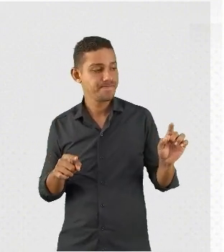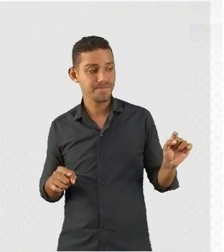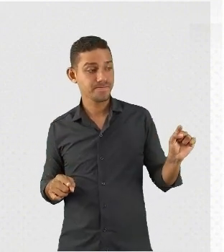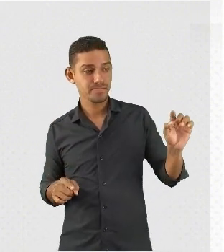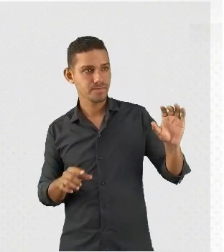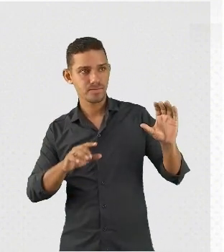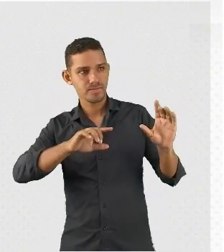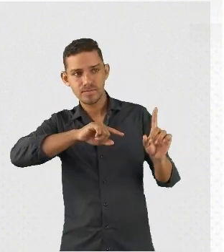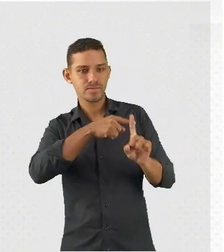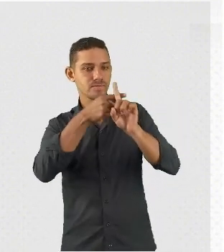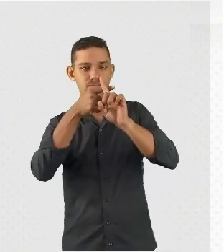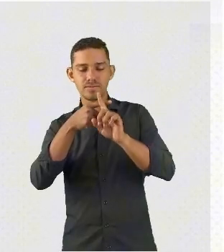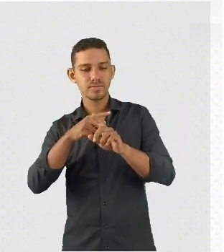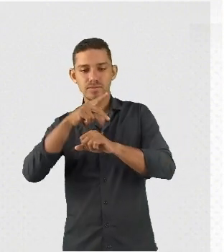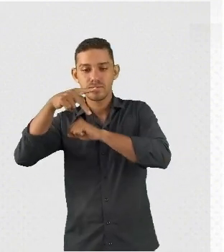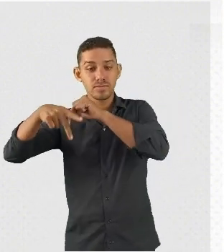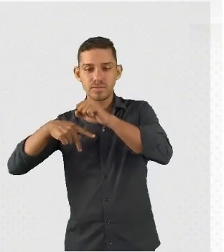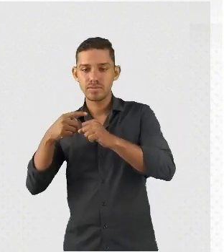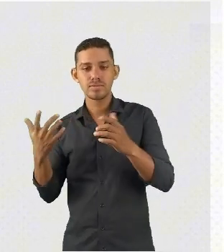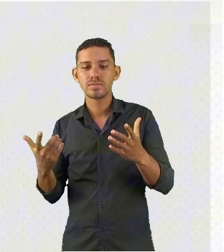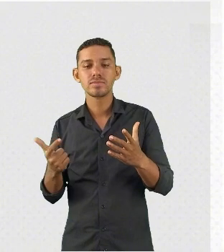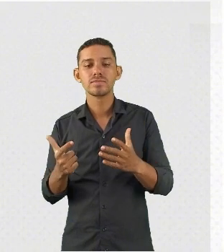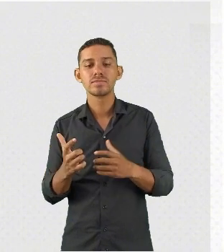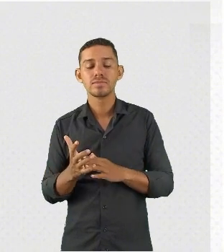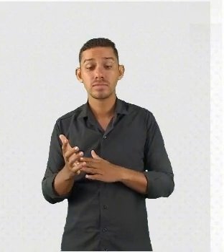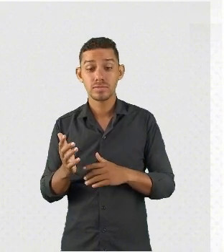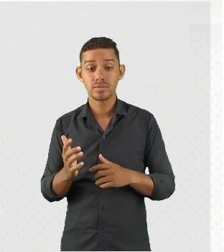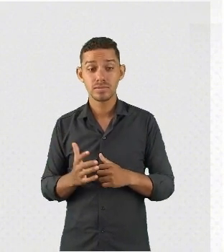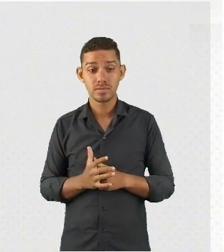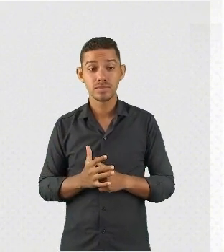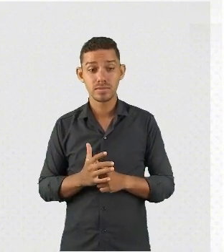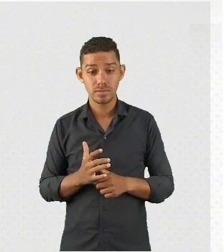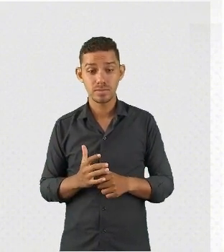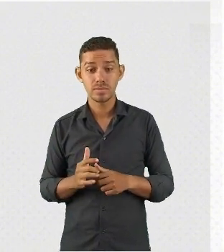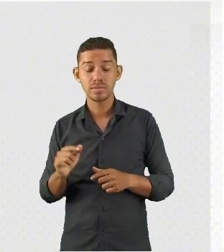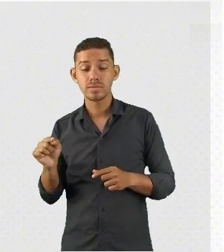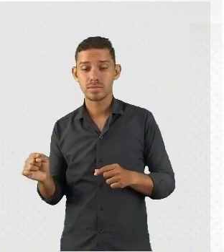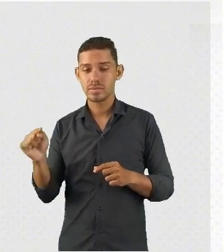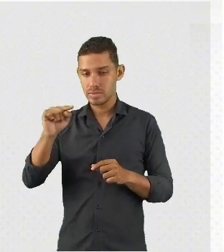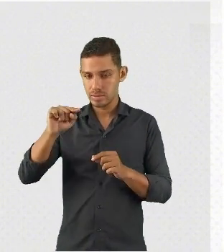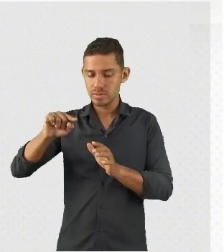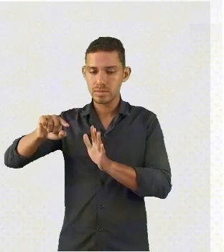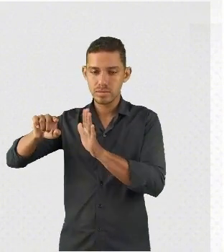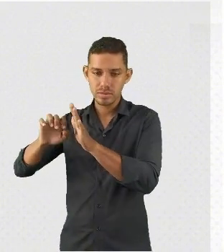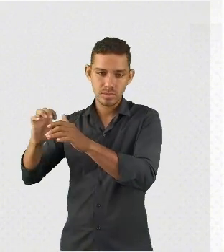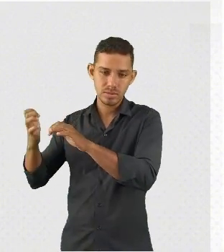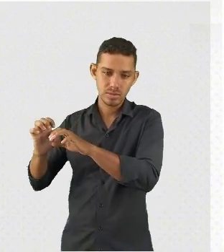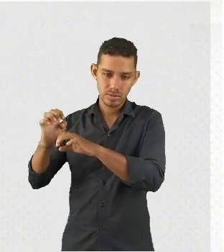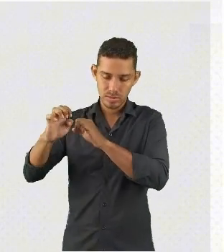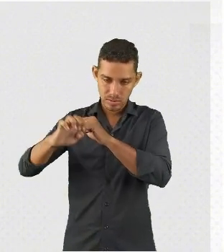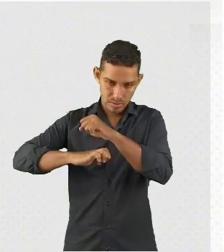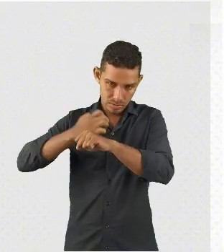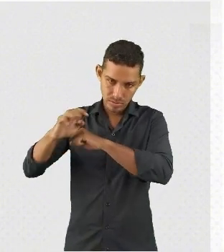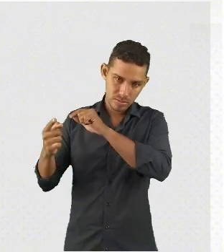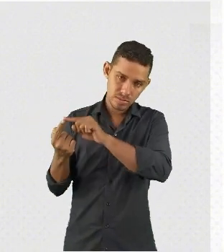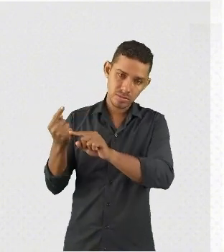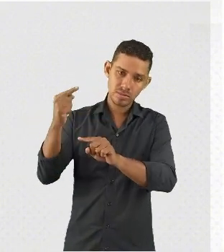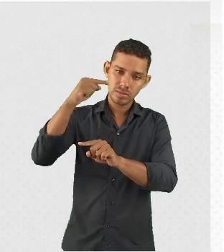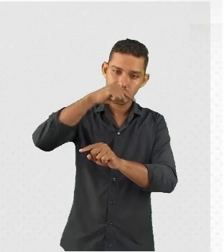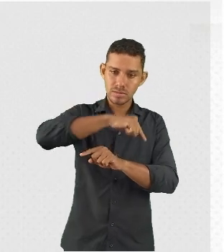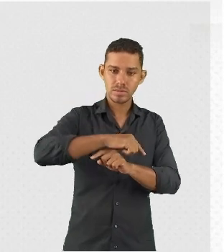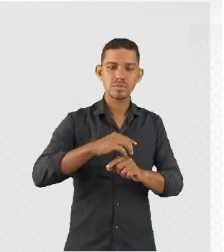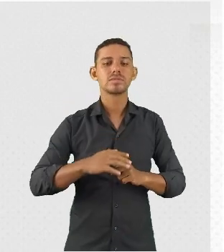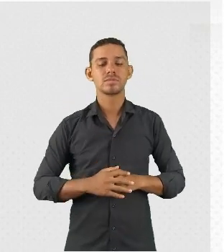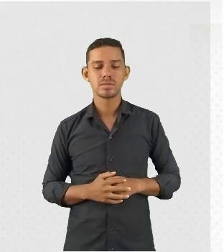Vai vir cargas negativas, elétrons, aqueles que se movimentam da direita para a esquerda,